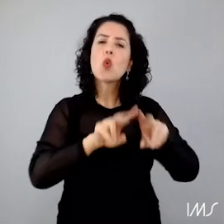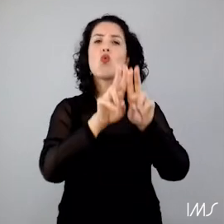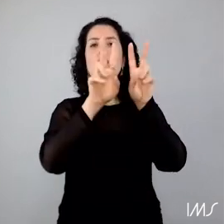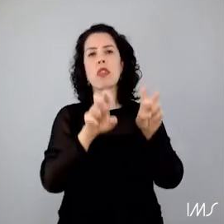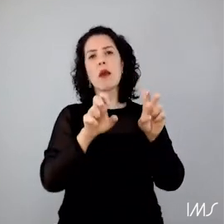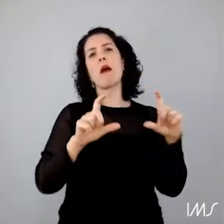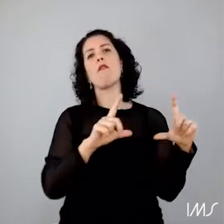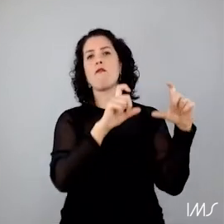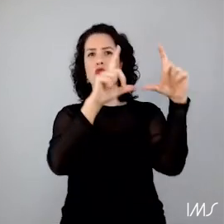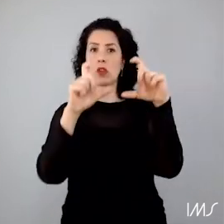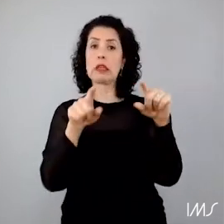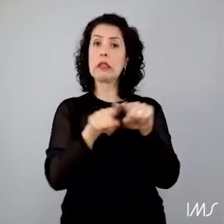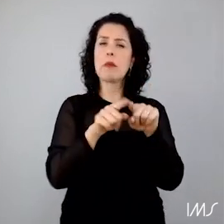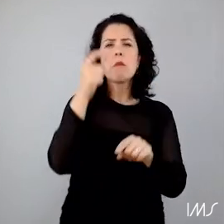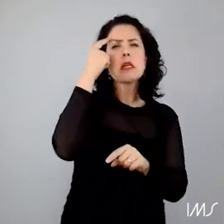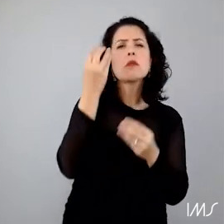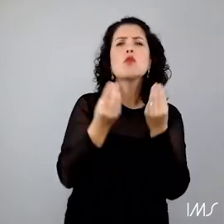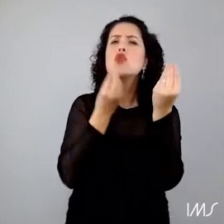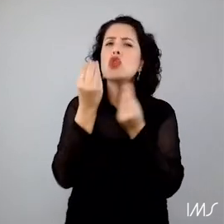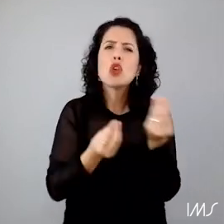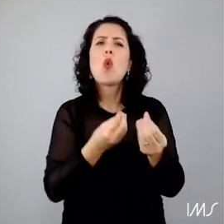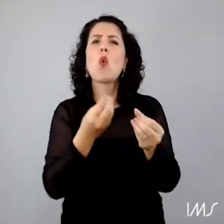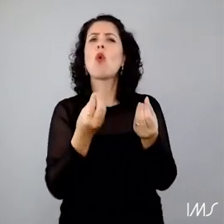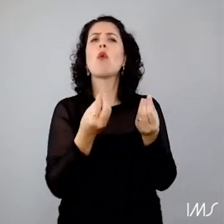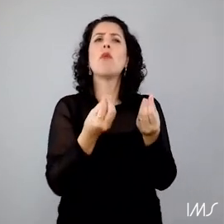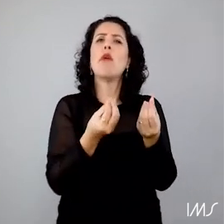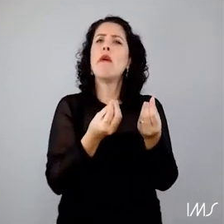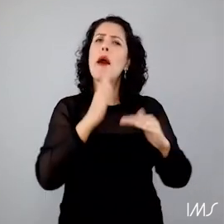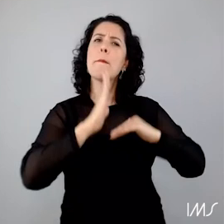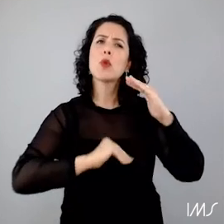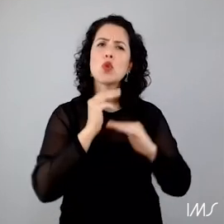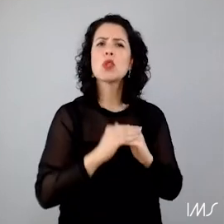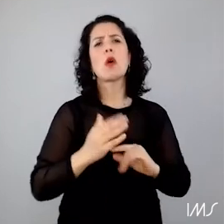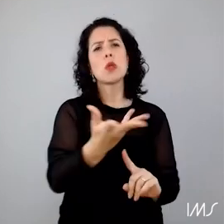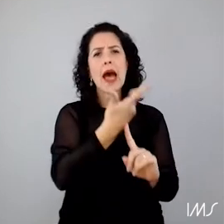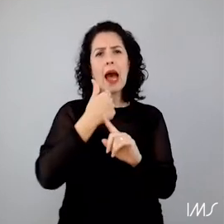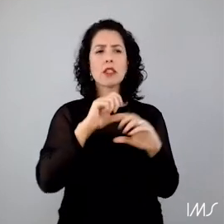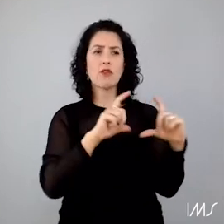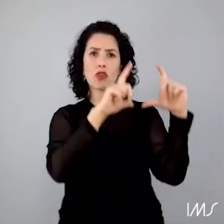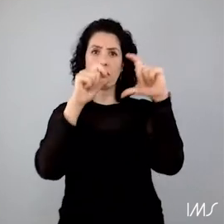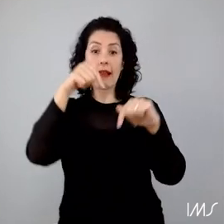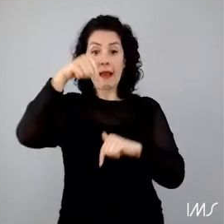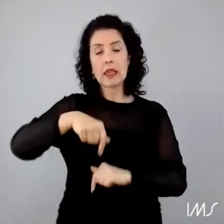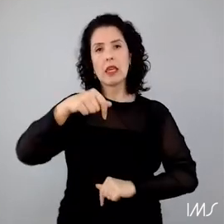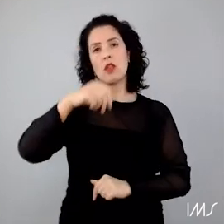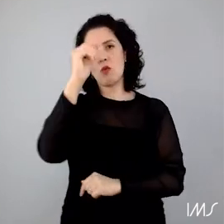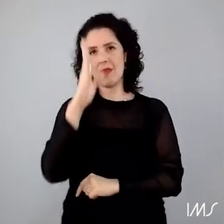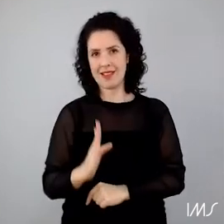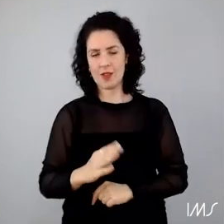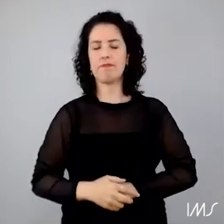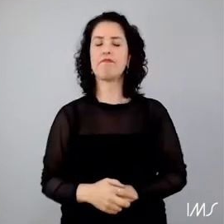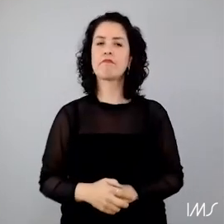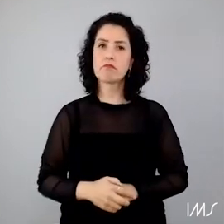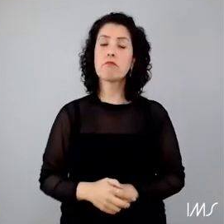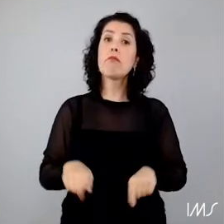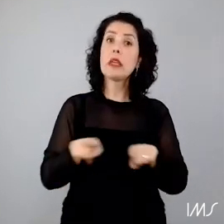focadas num pensamento fotográfico no Brasil. Galerias de fotografia